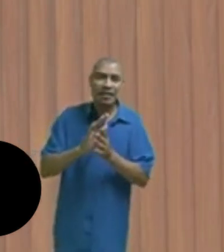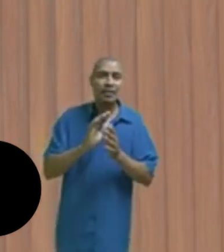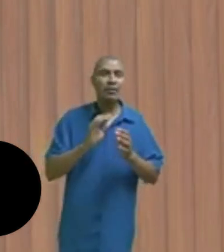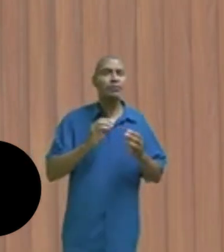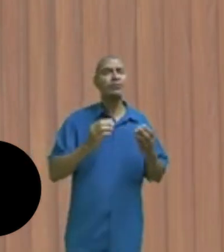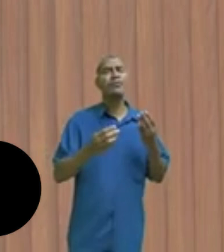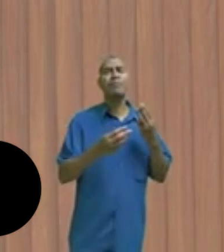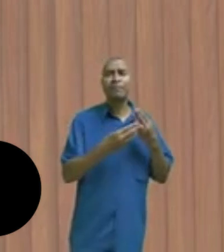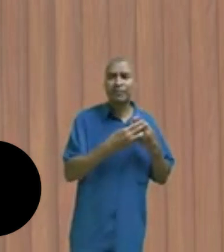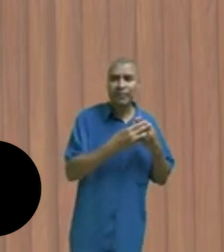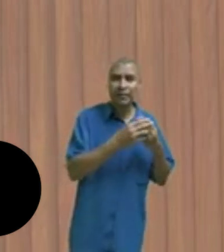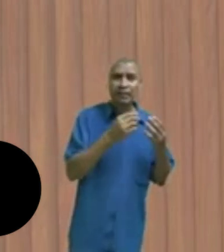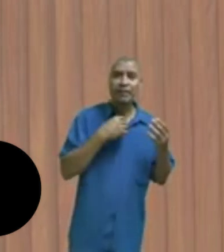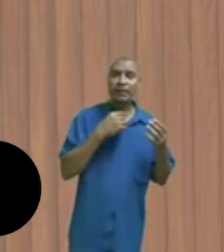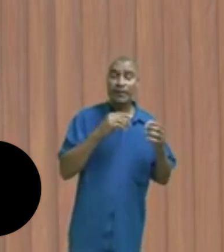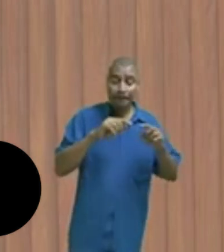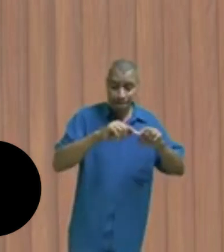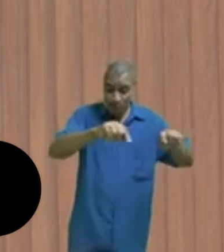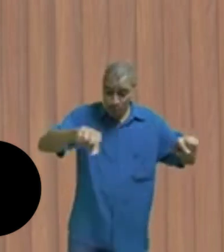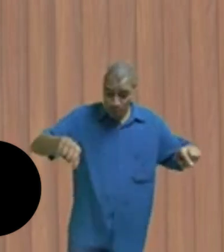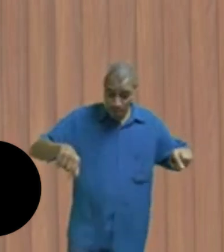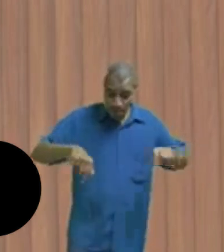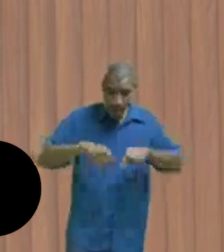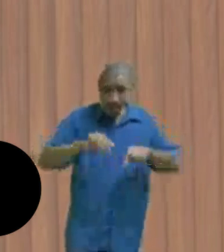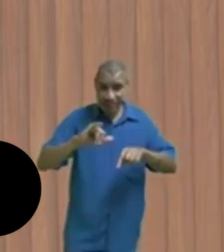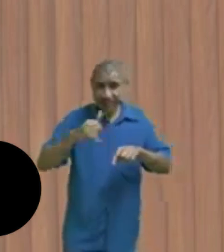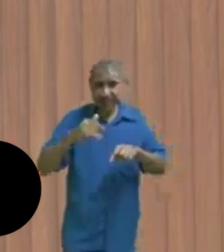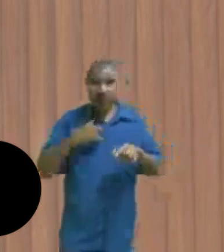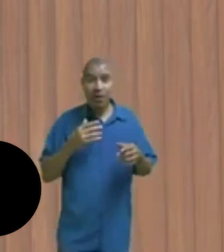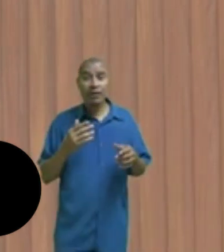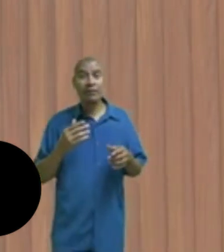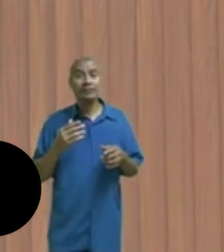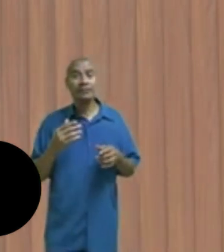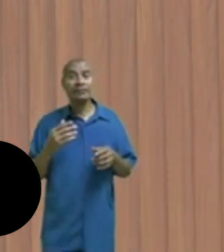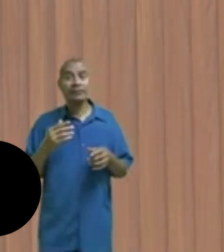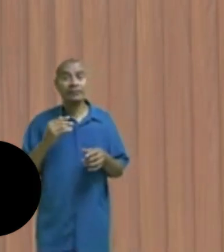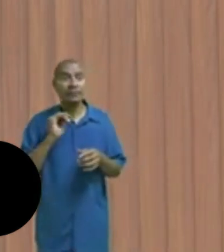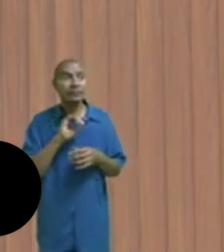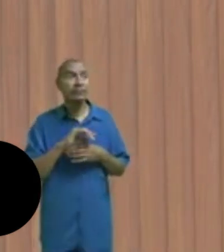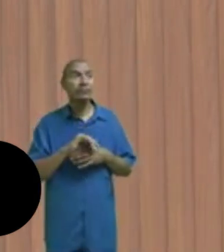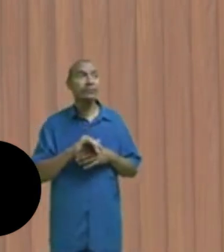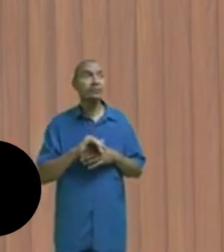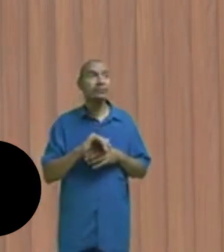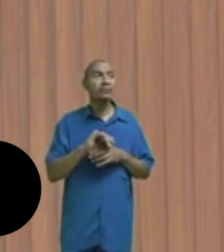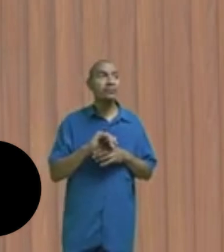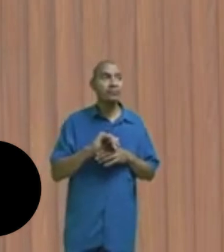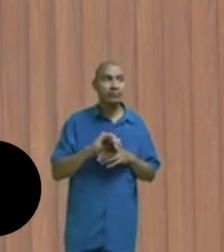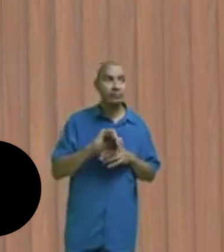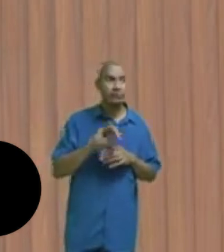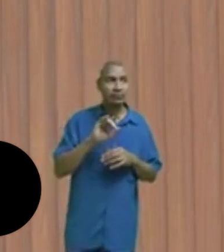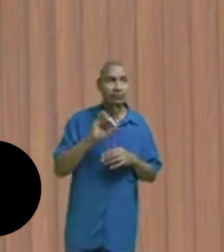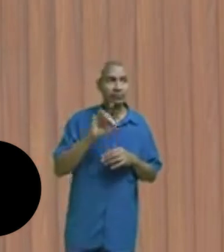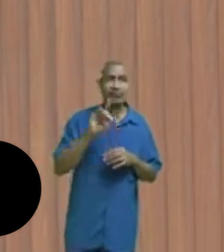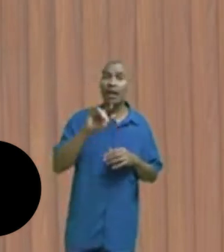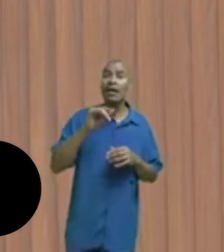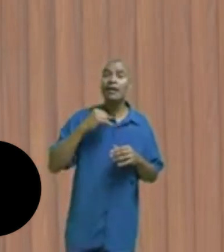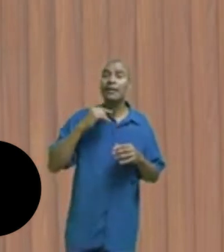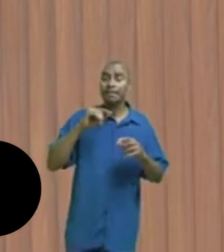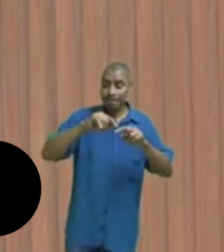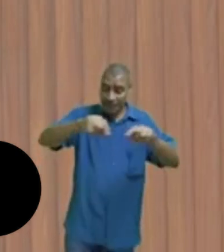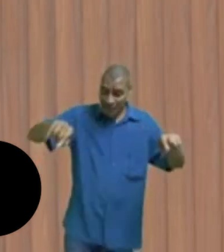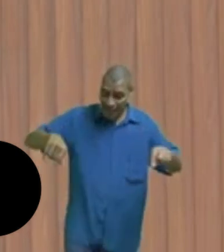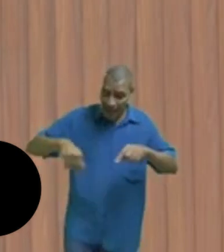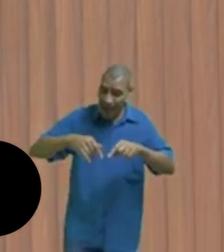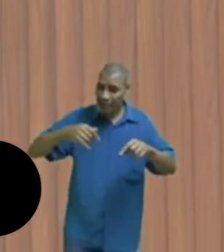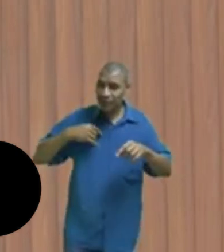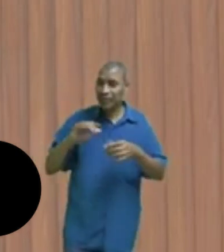Jacó. Um dos textos mais ricos da Bíblia, e gasta-se horas e horas se falando da